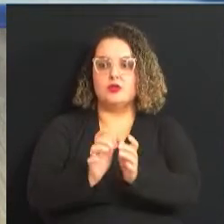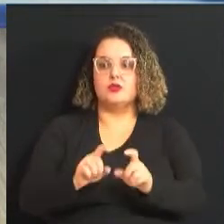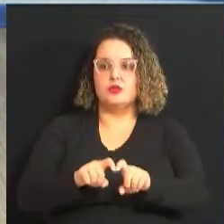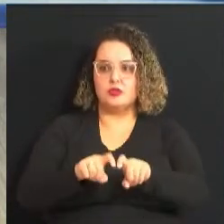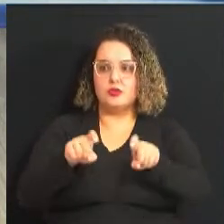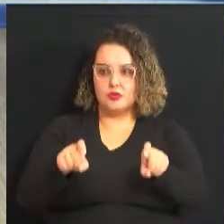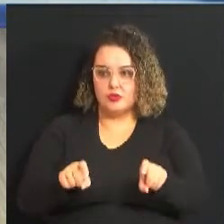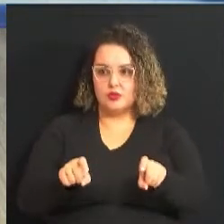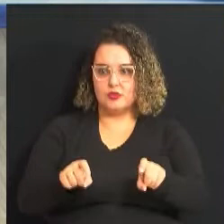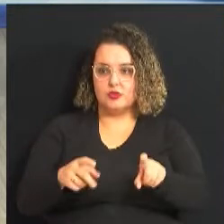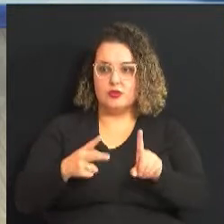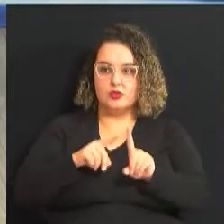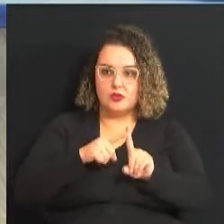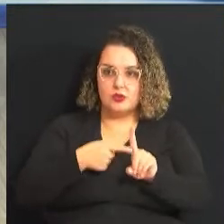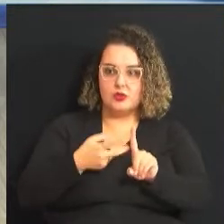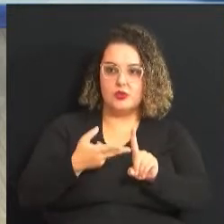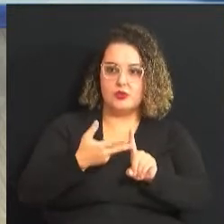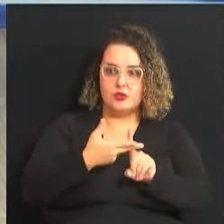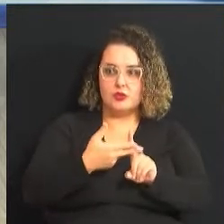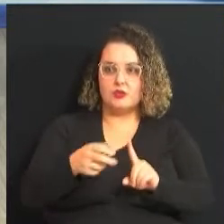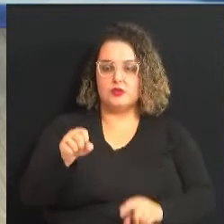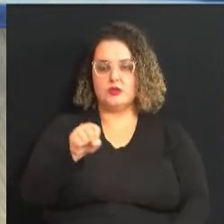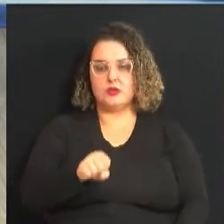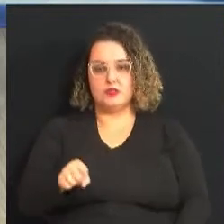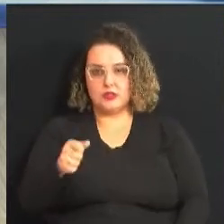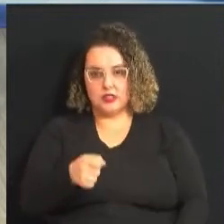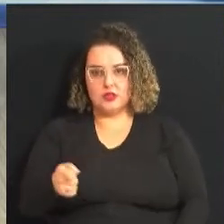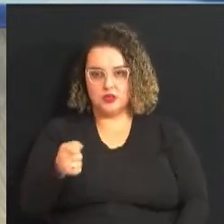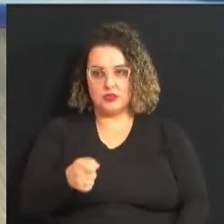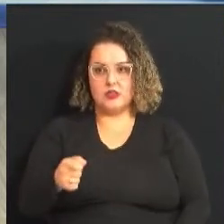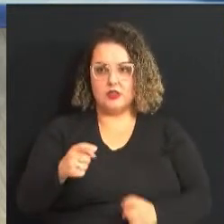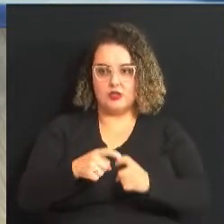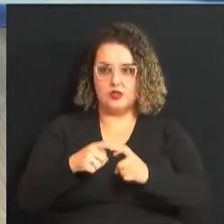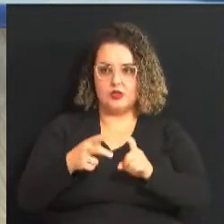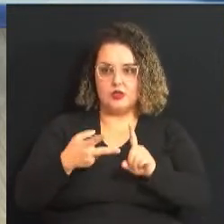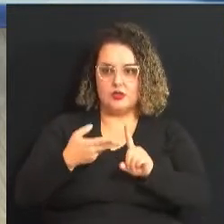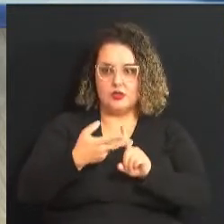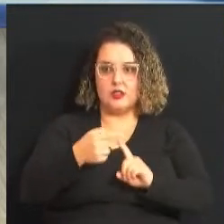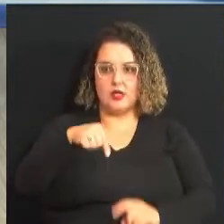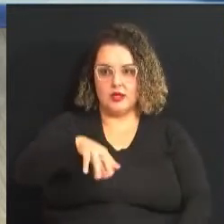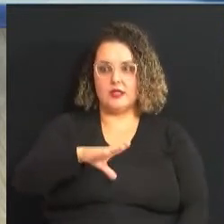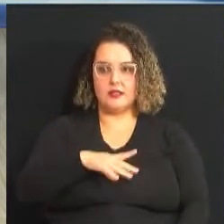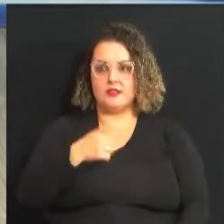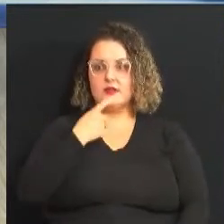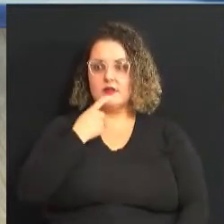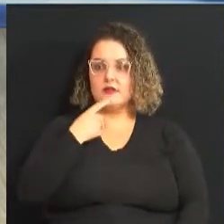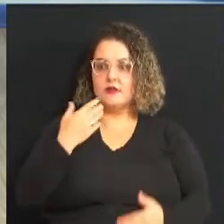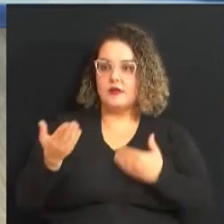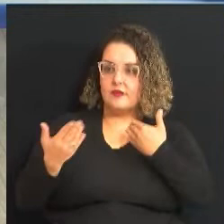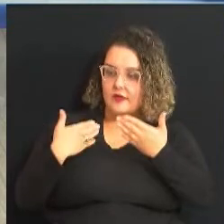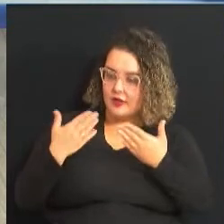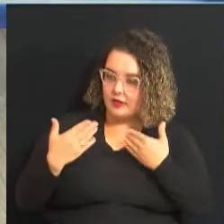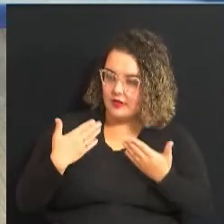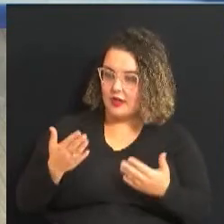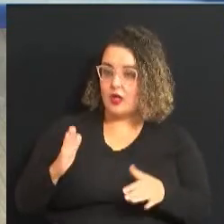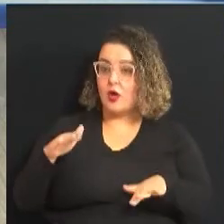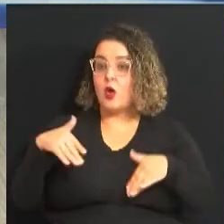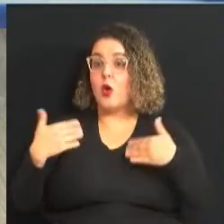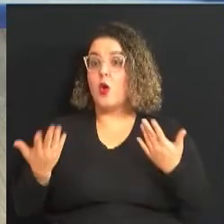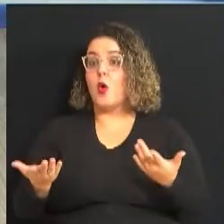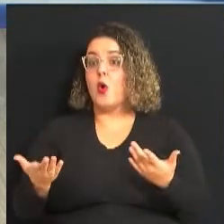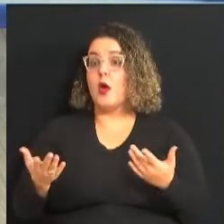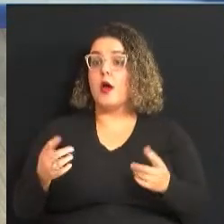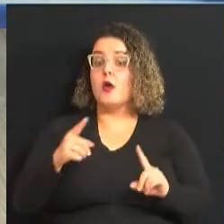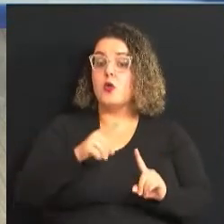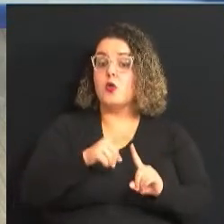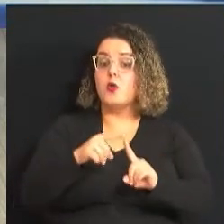e Obstetrícia da Sociedade de Medicina e Cirurgia aqui de Campinas e é ela que vai falar quais são os métodos, o que